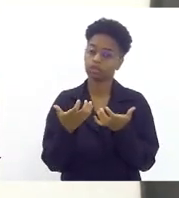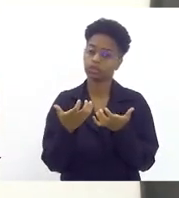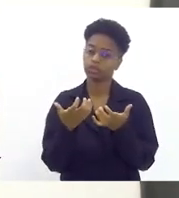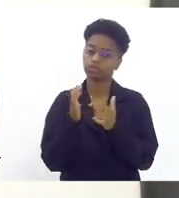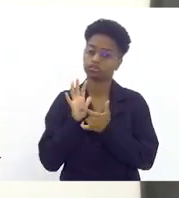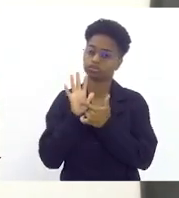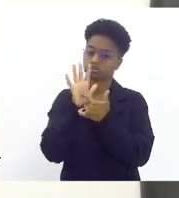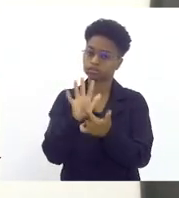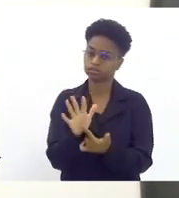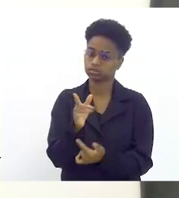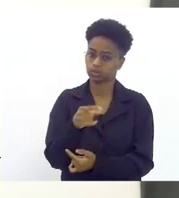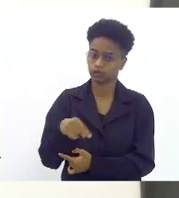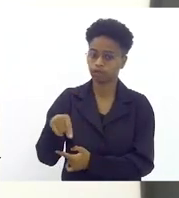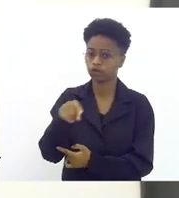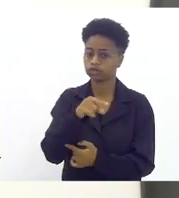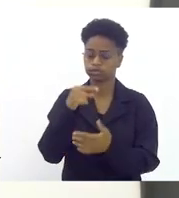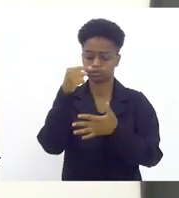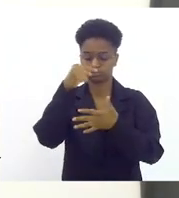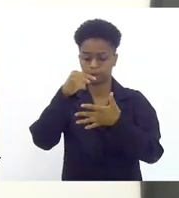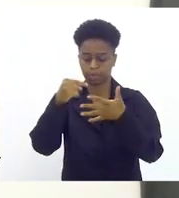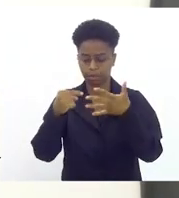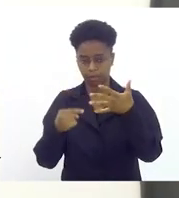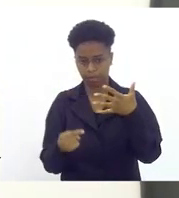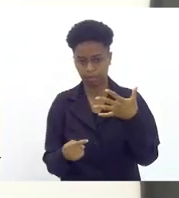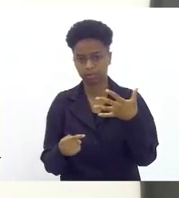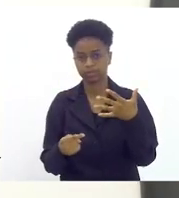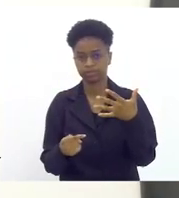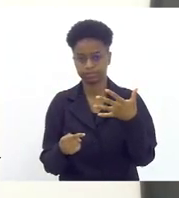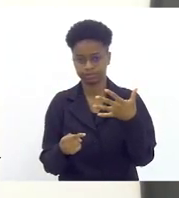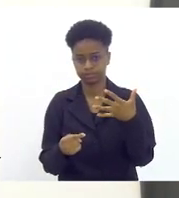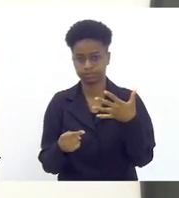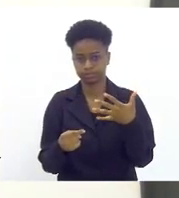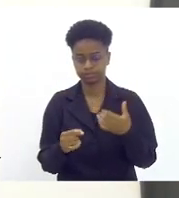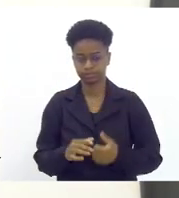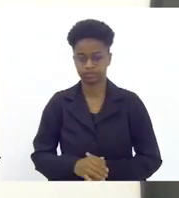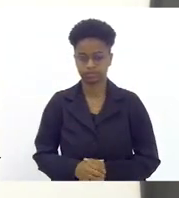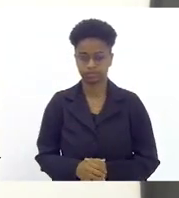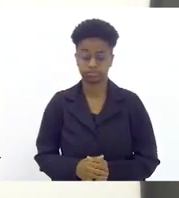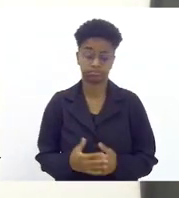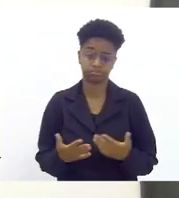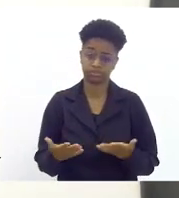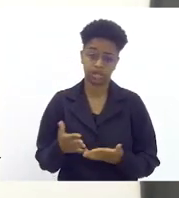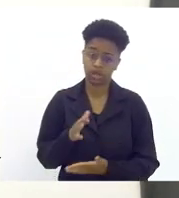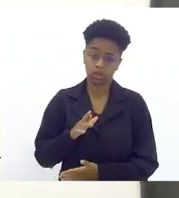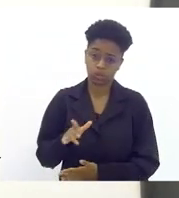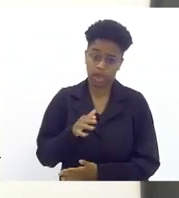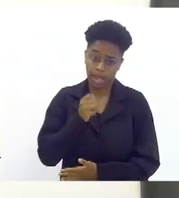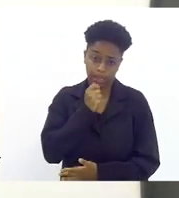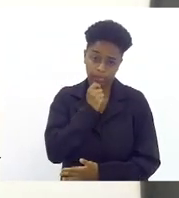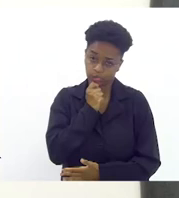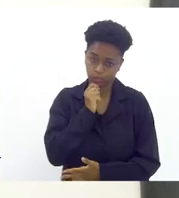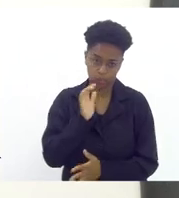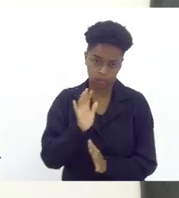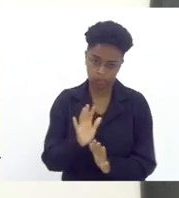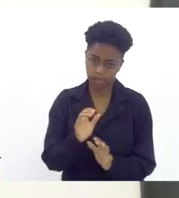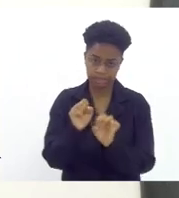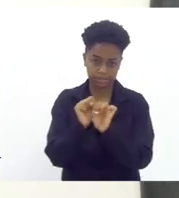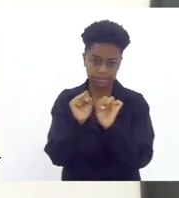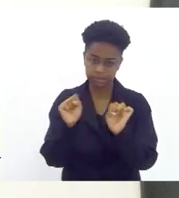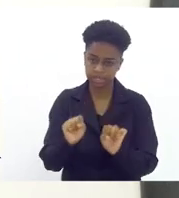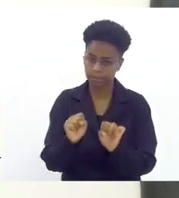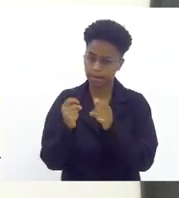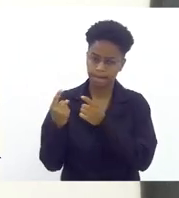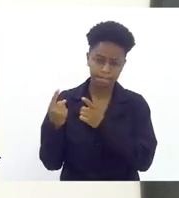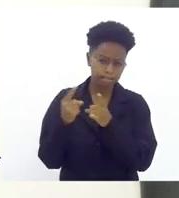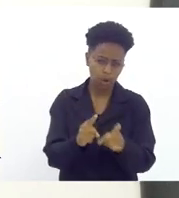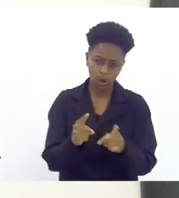colocar essas questões aqui. E não é à toa que esse sistema ele é atacado a